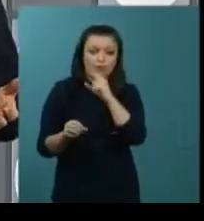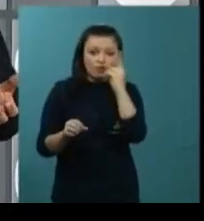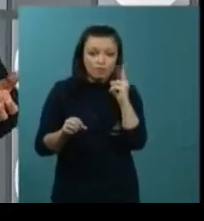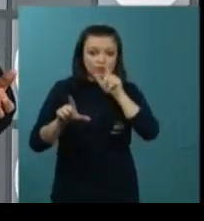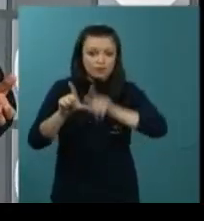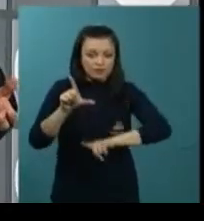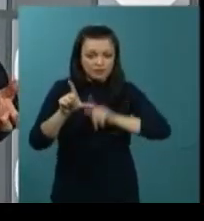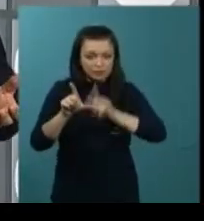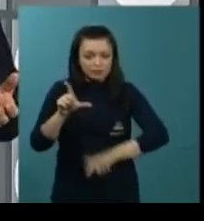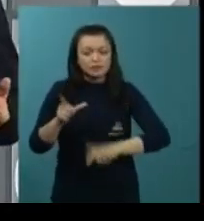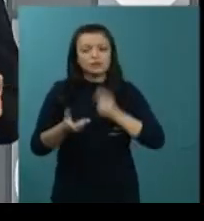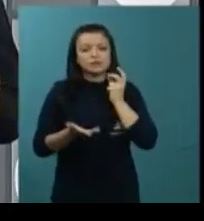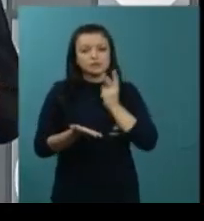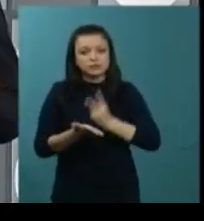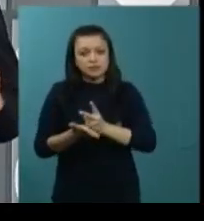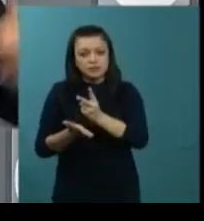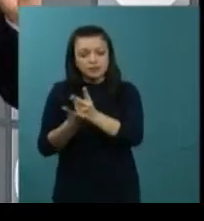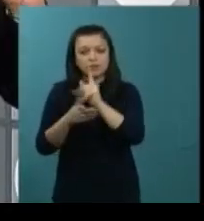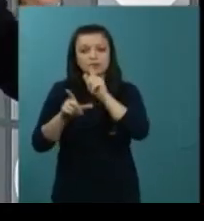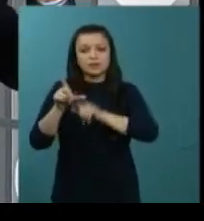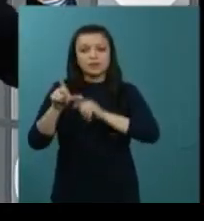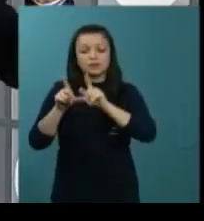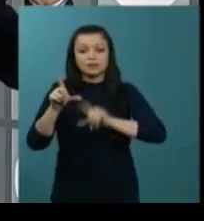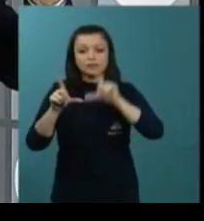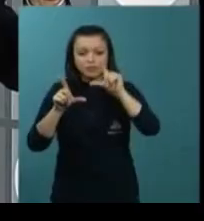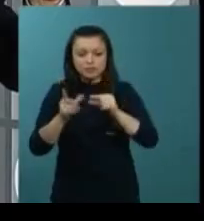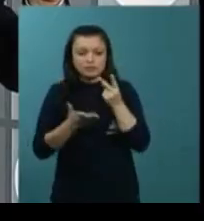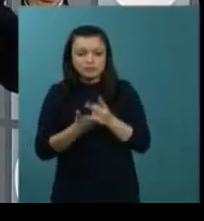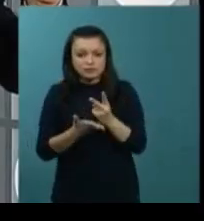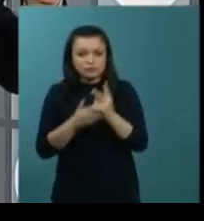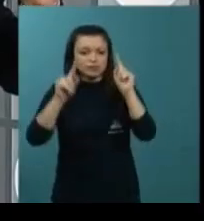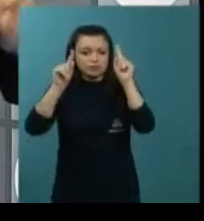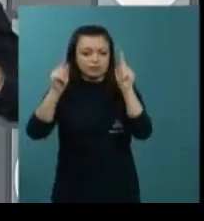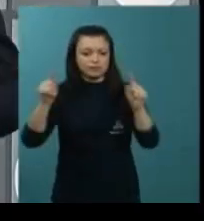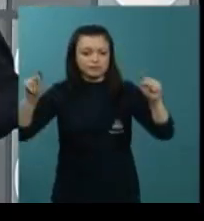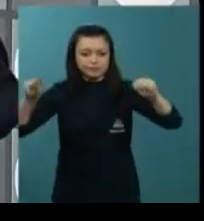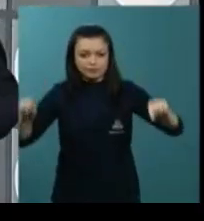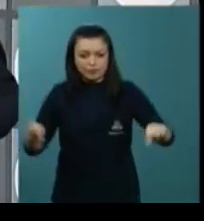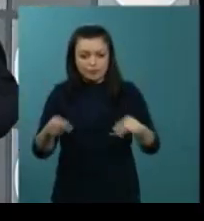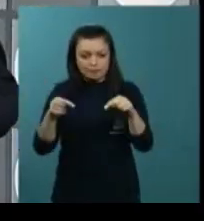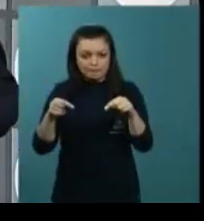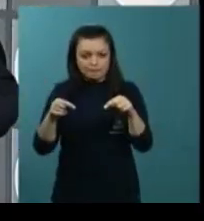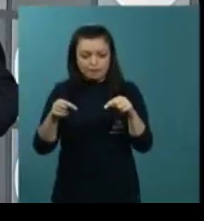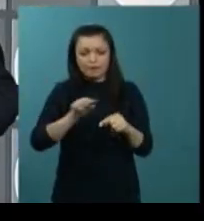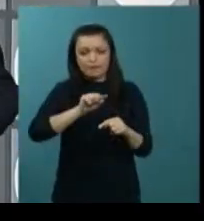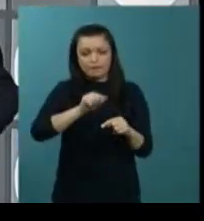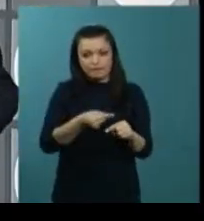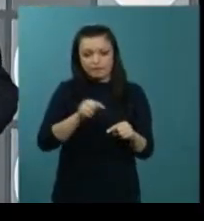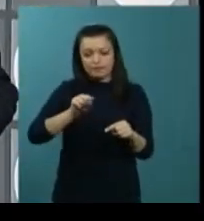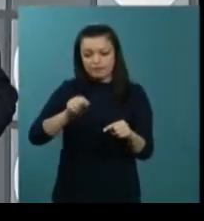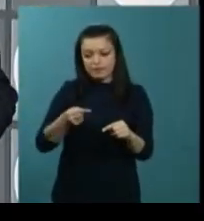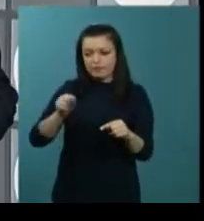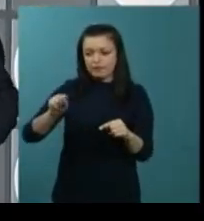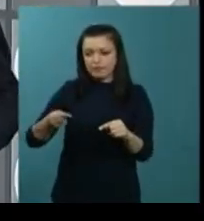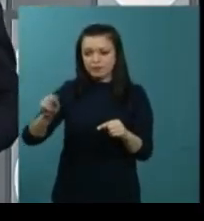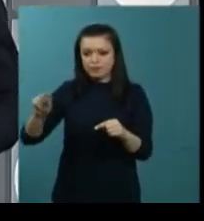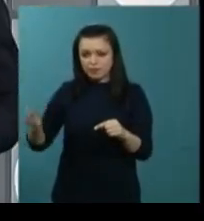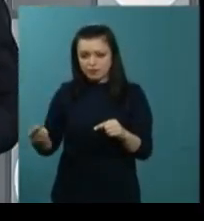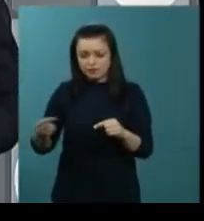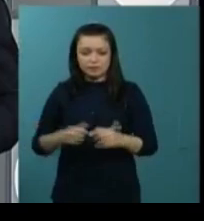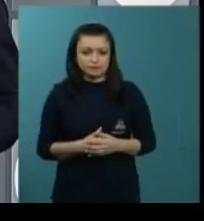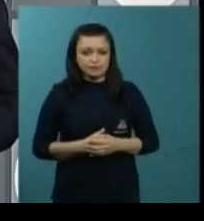conjunto estarão representados dentro de duas chaves e separados por